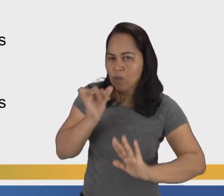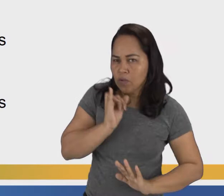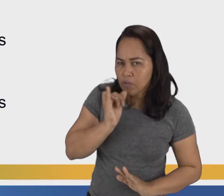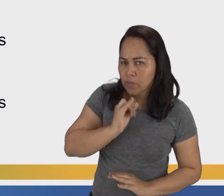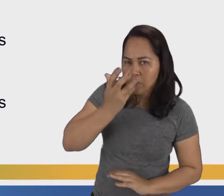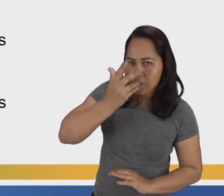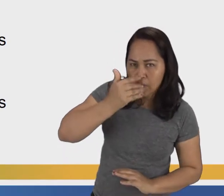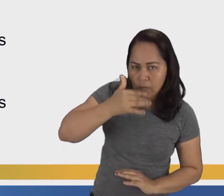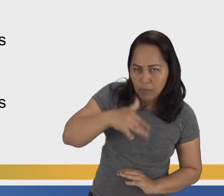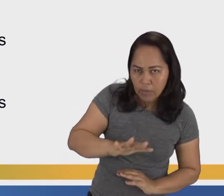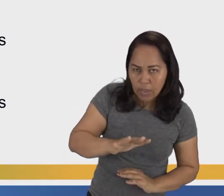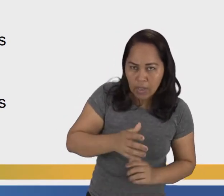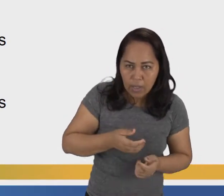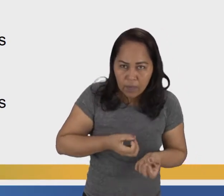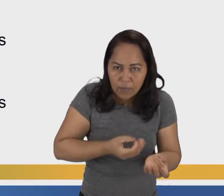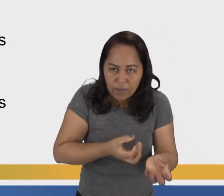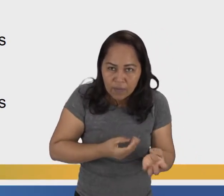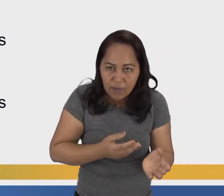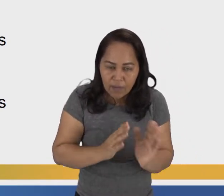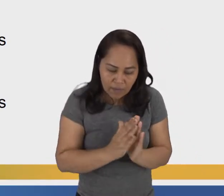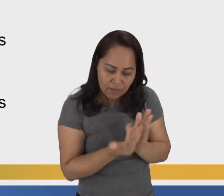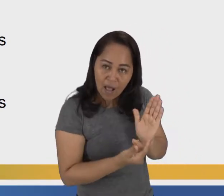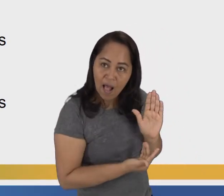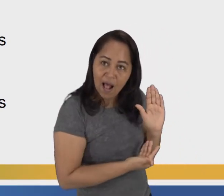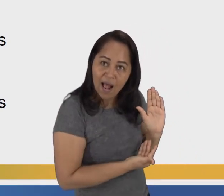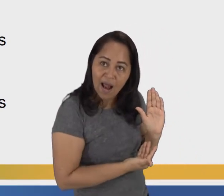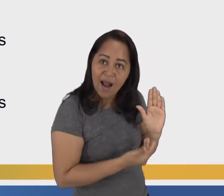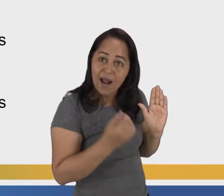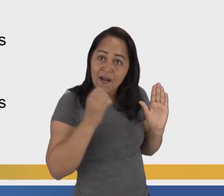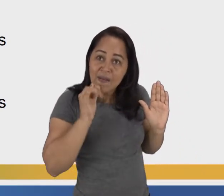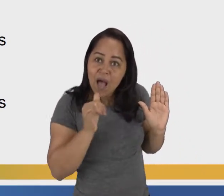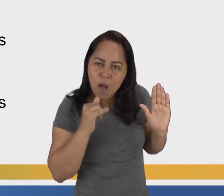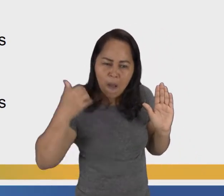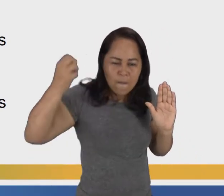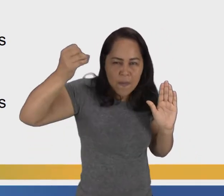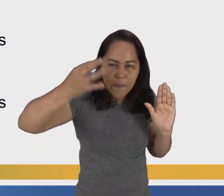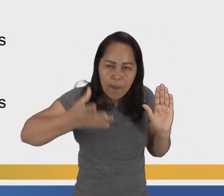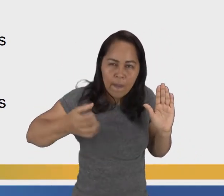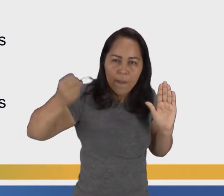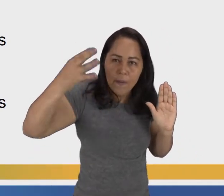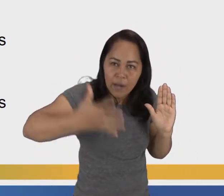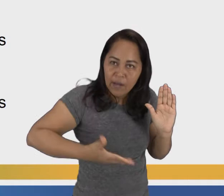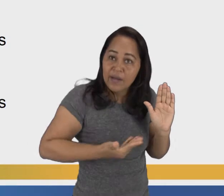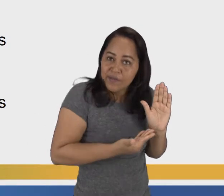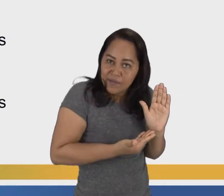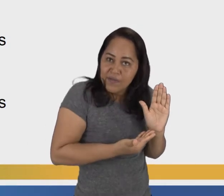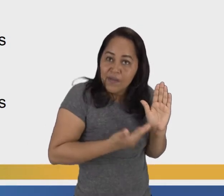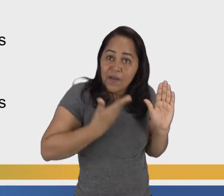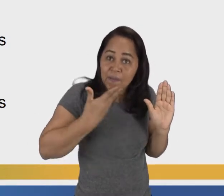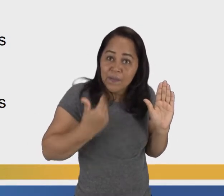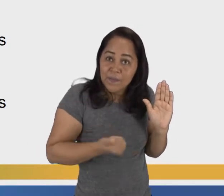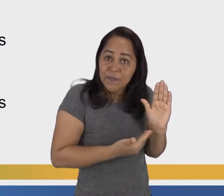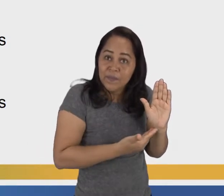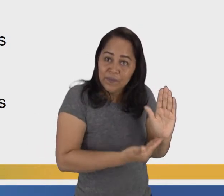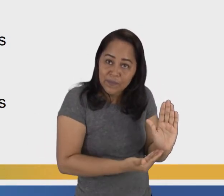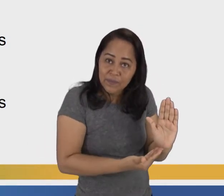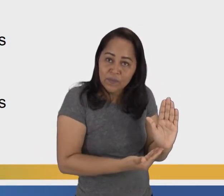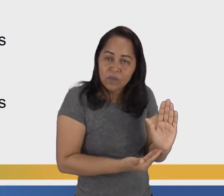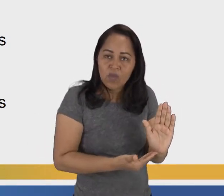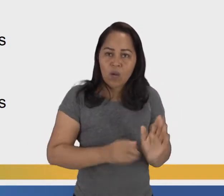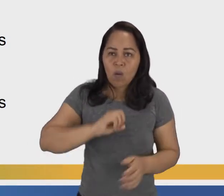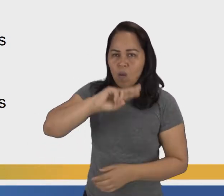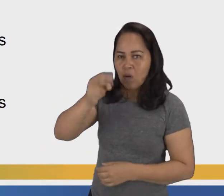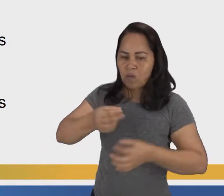criança, através de uma história em quadrinho, um contexto, do que levar para ela um texto grande para ela